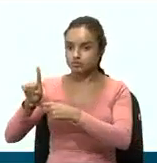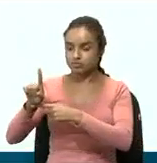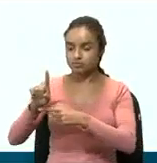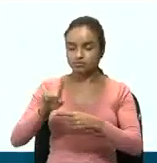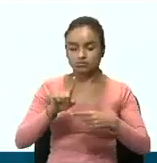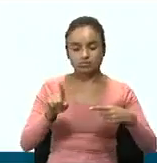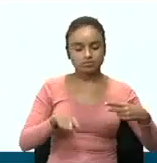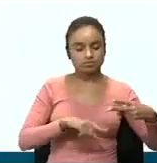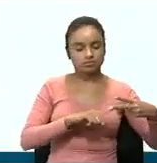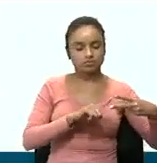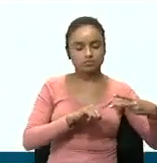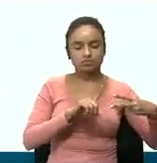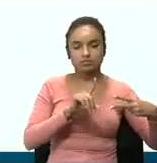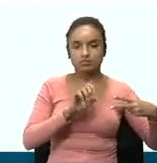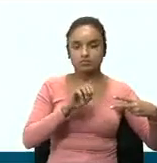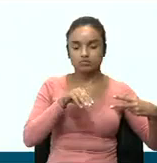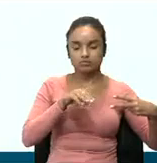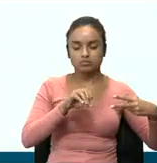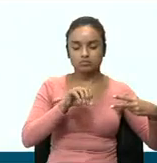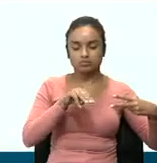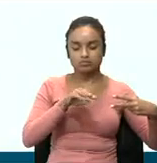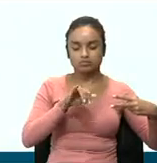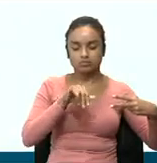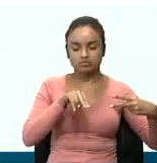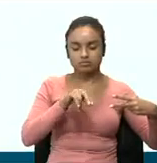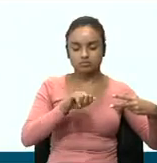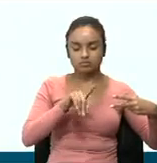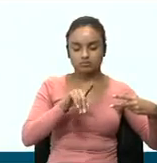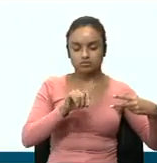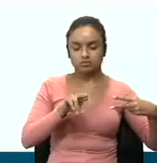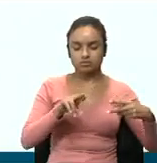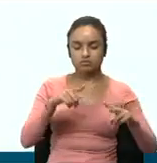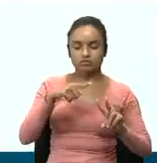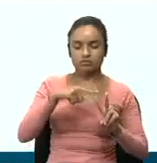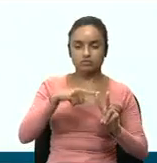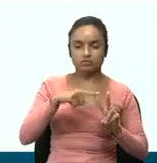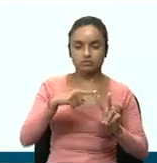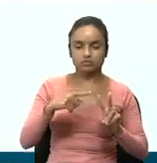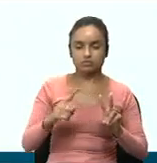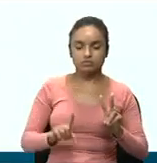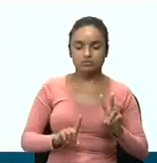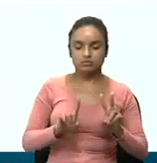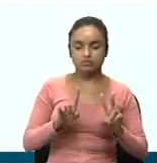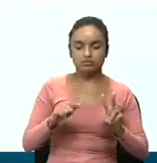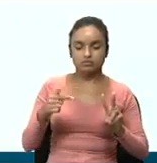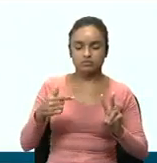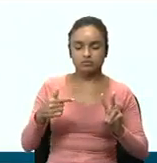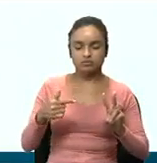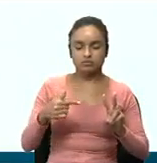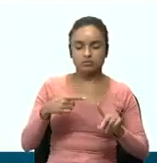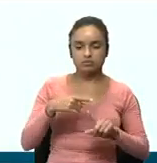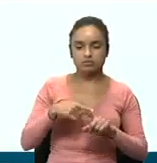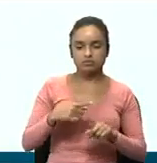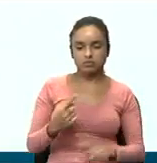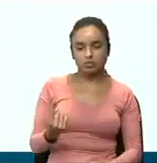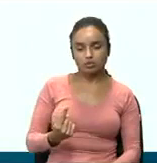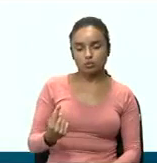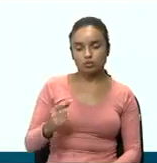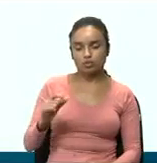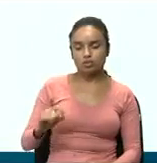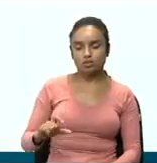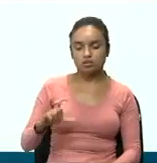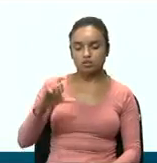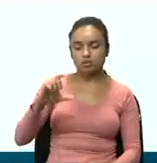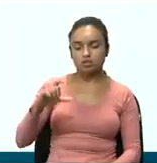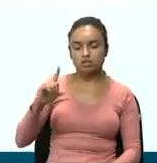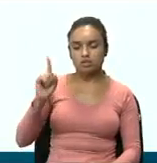denominador? O denominador de raiz quadrada de n mais 1 é maior que